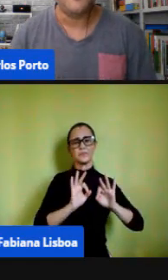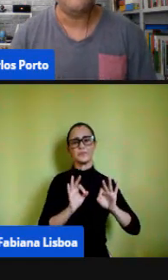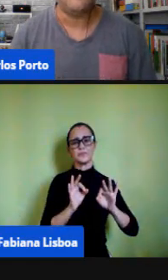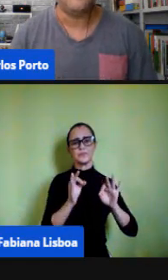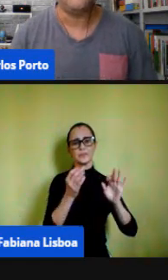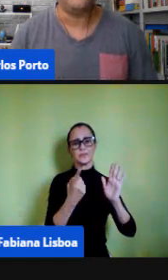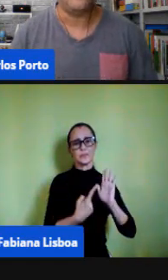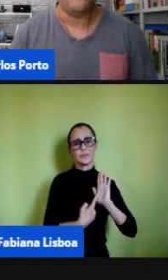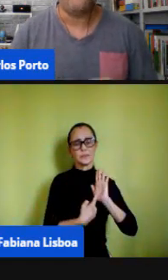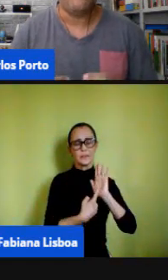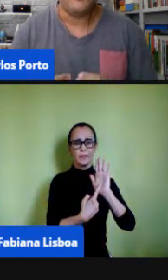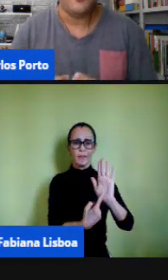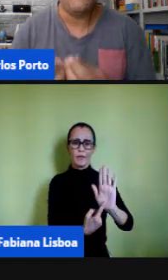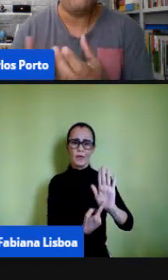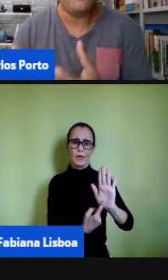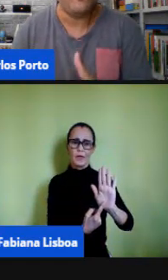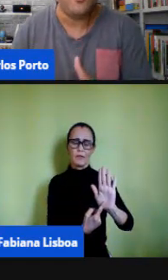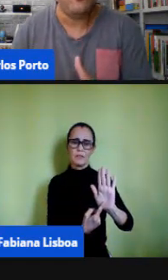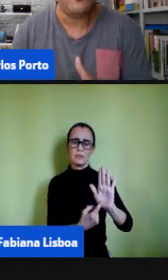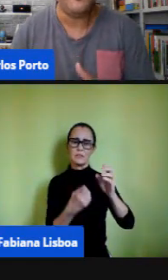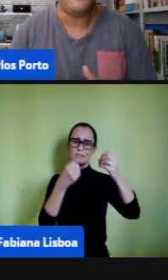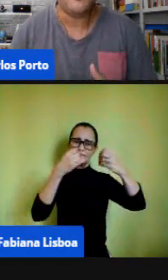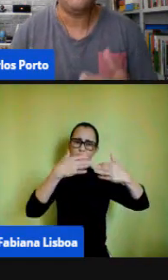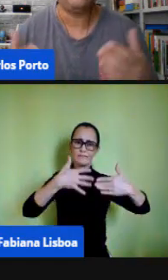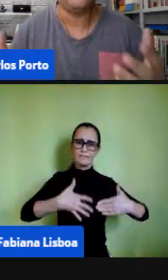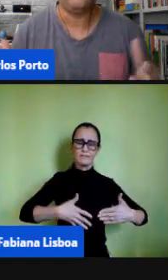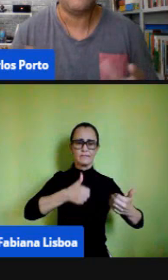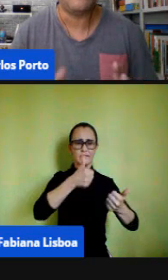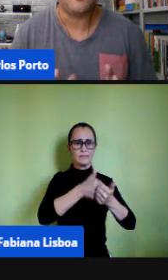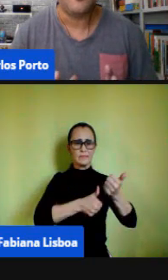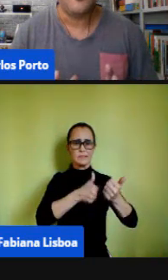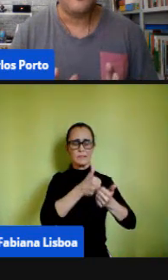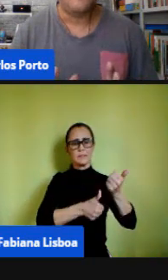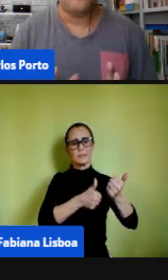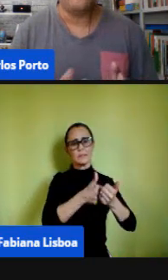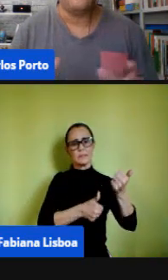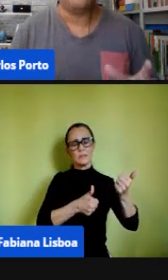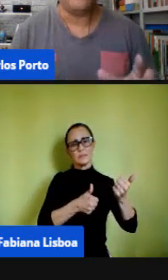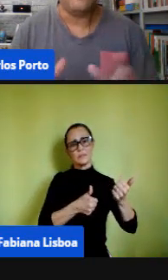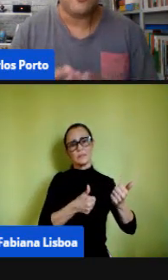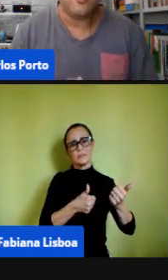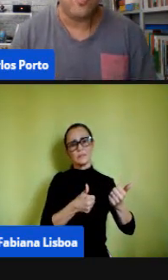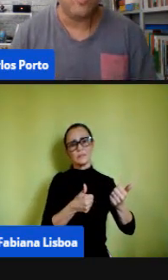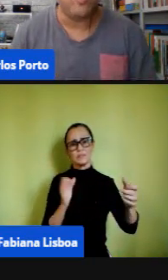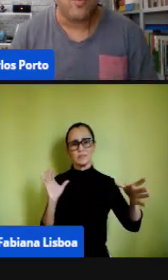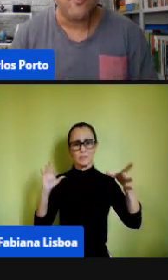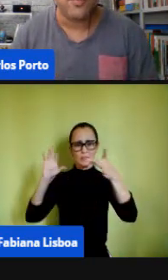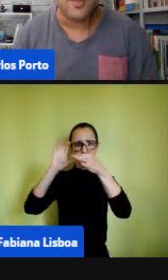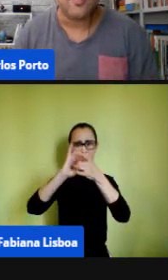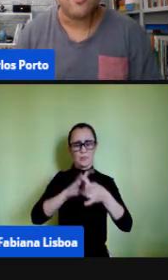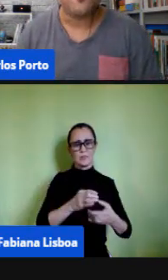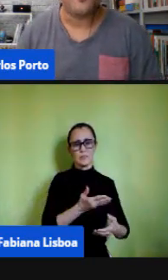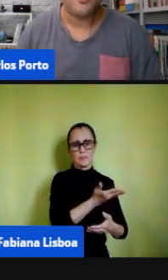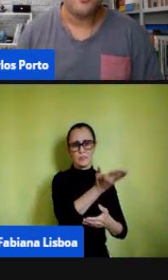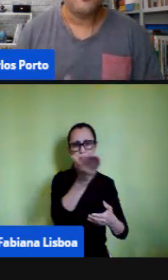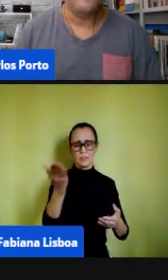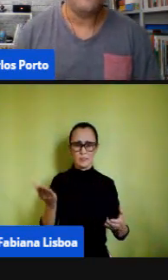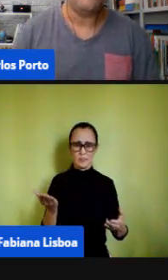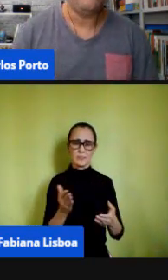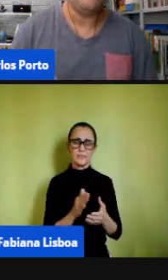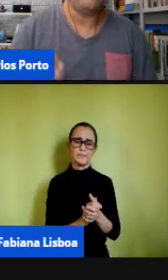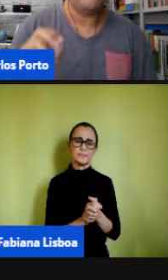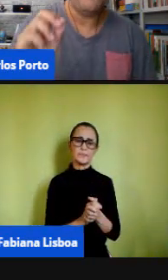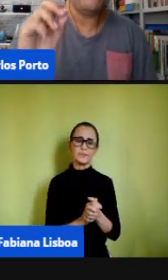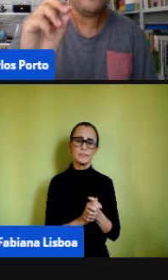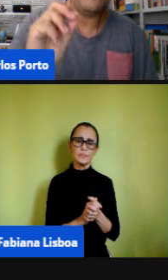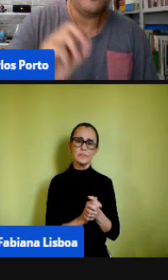aqui tentando ou refletindo e realizando essa contextualização junto com vocês.